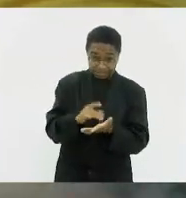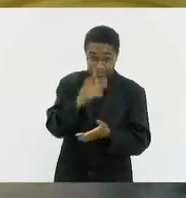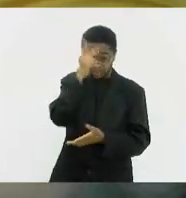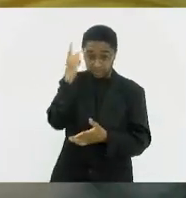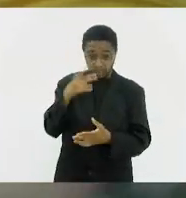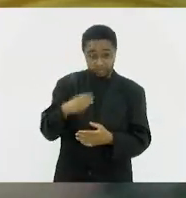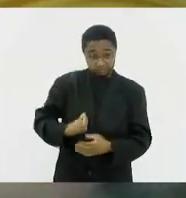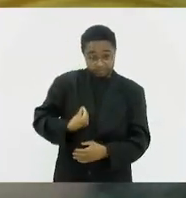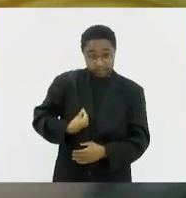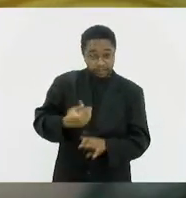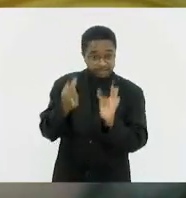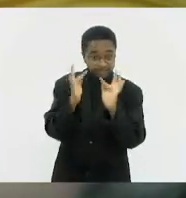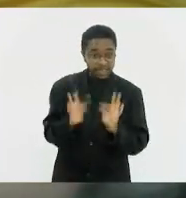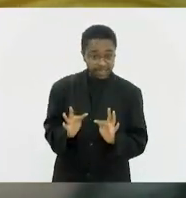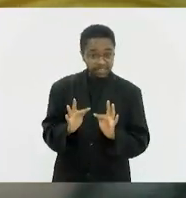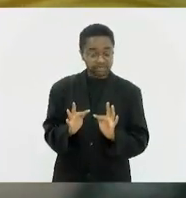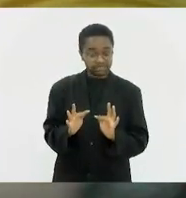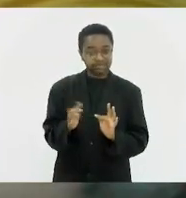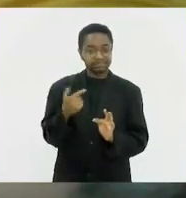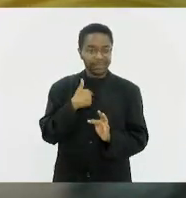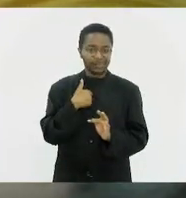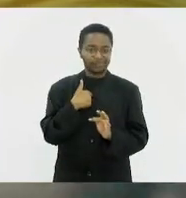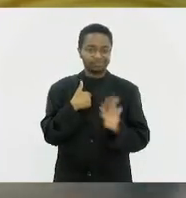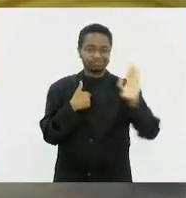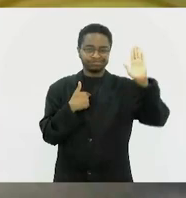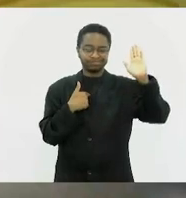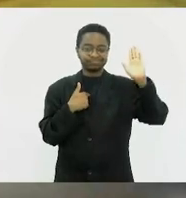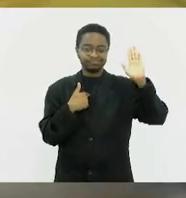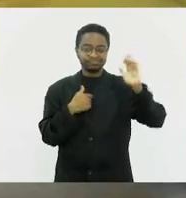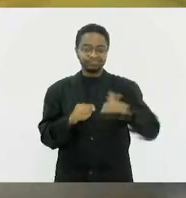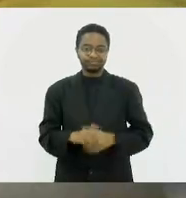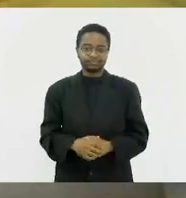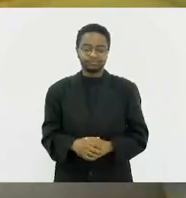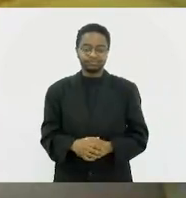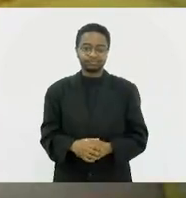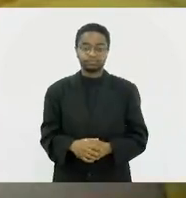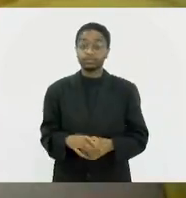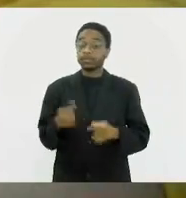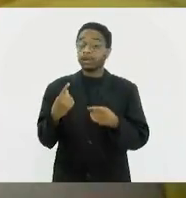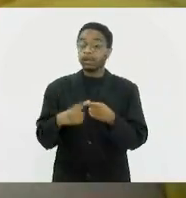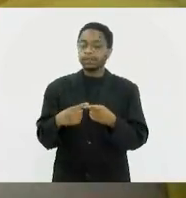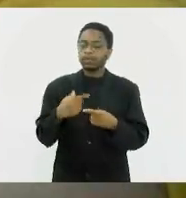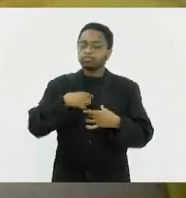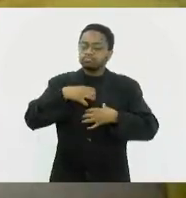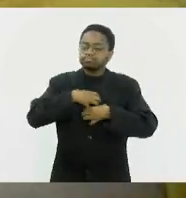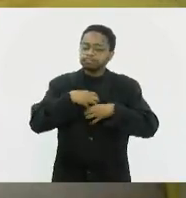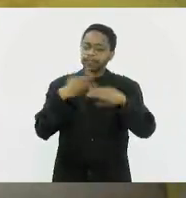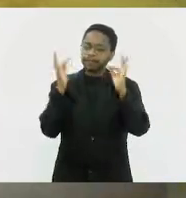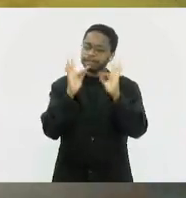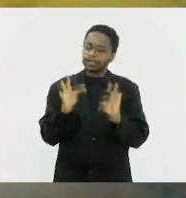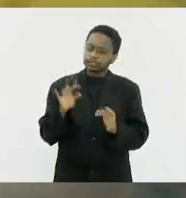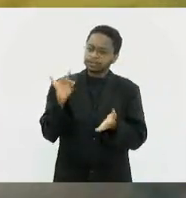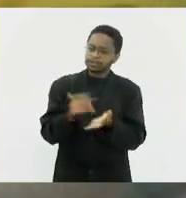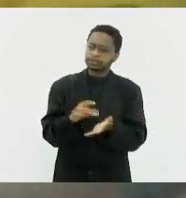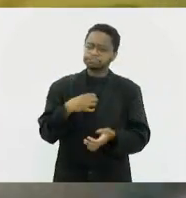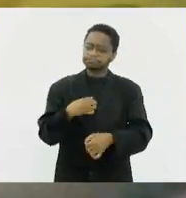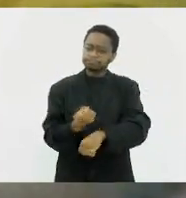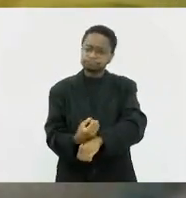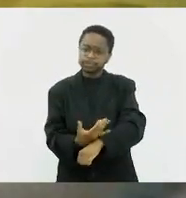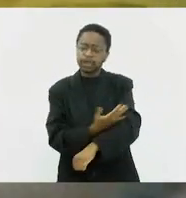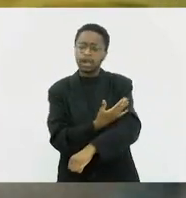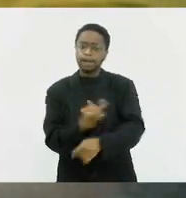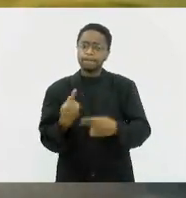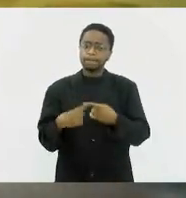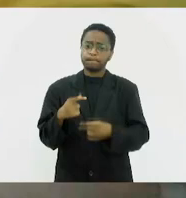uma pessoa feliz ali aquele dia, era eu. Eu estava tão feliz, eu fiquei tão emocionada, que quando eu